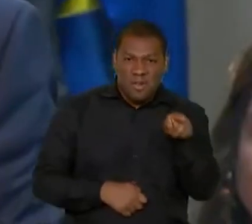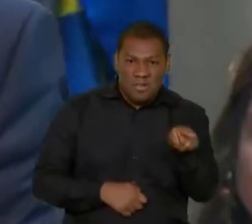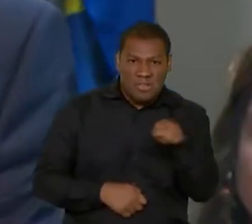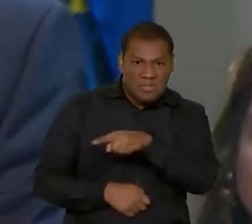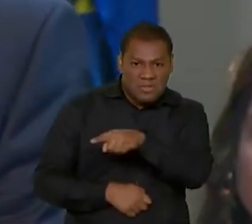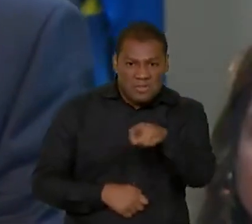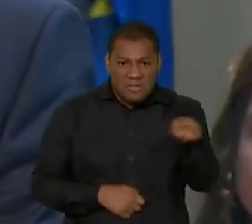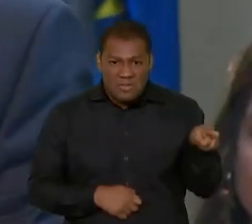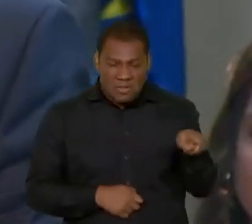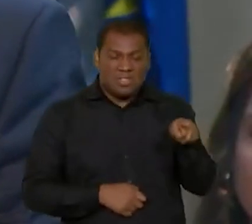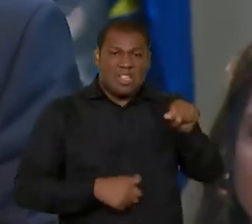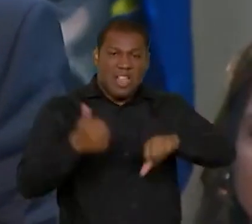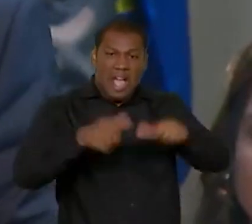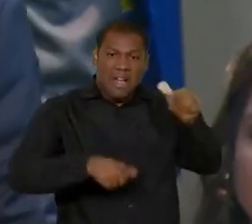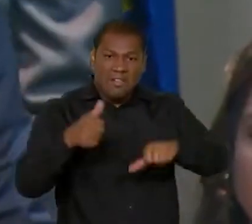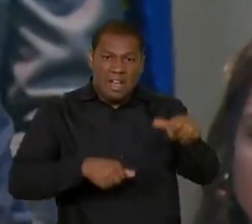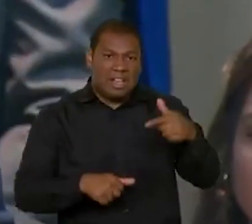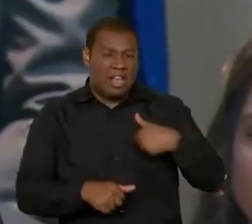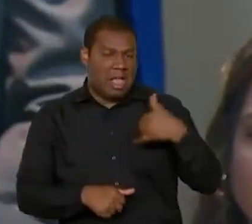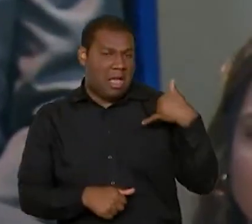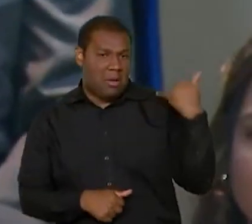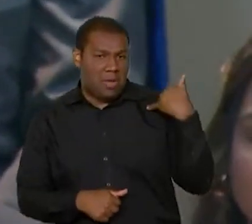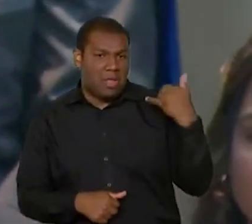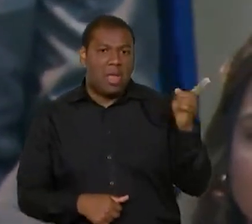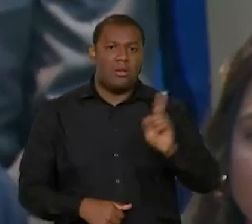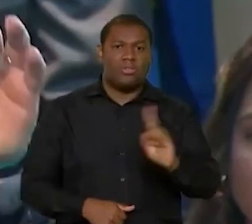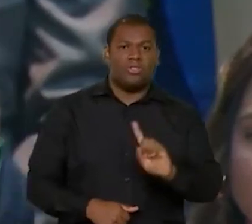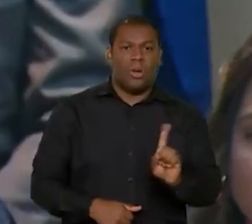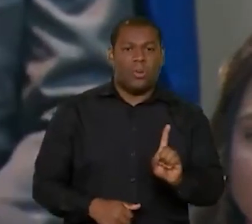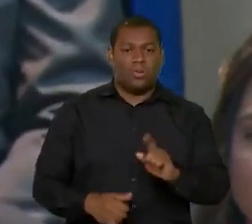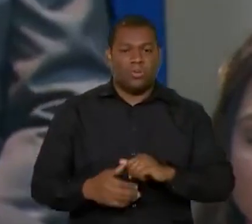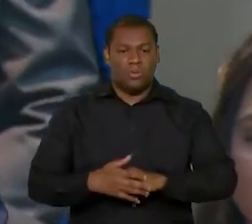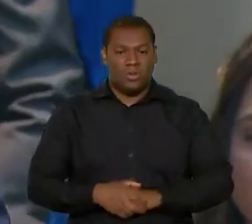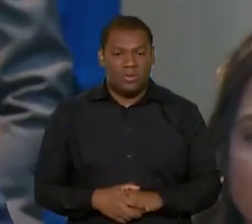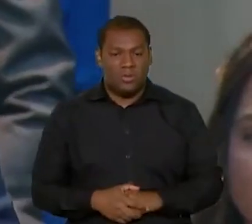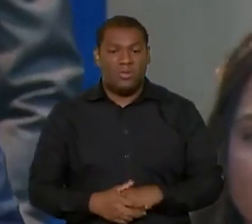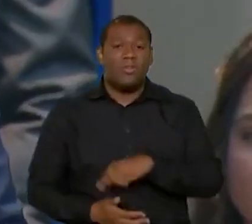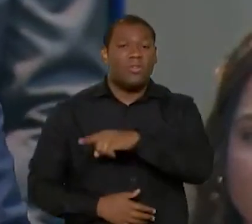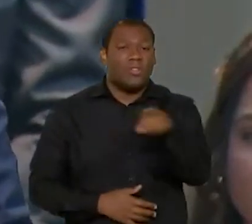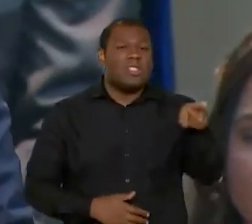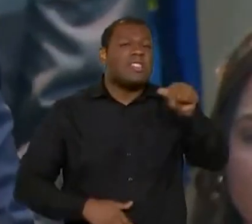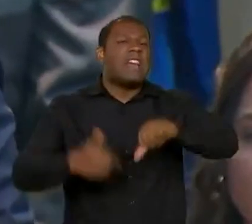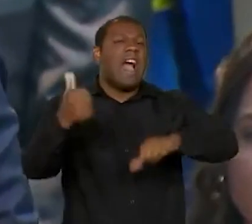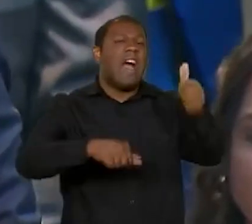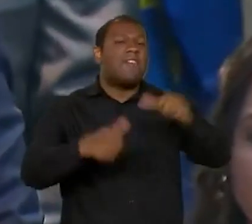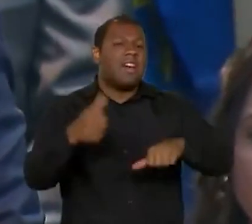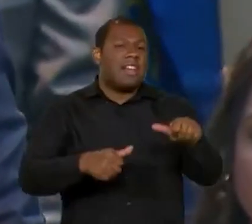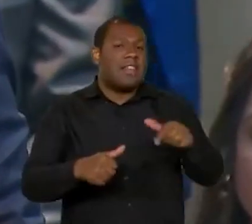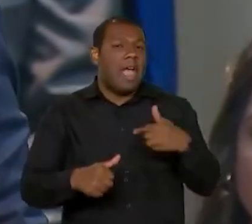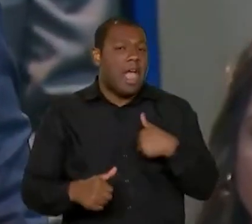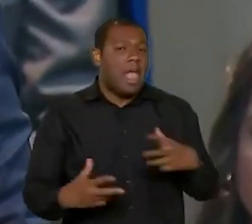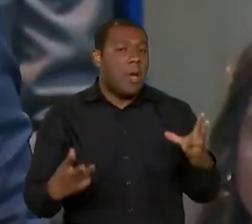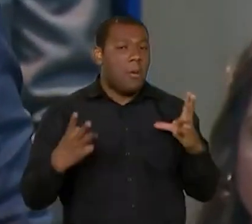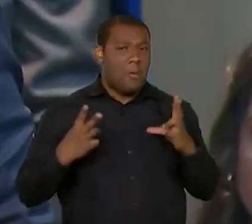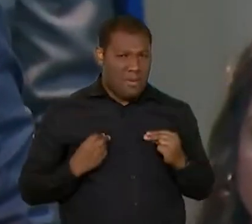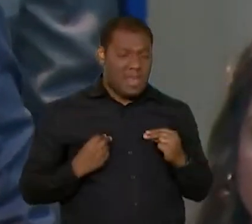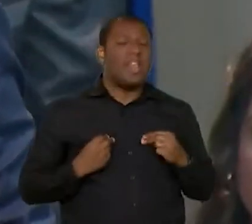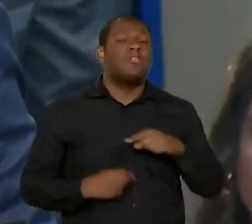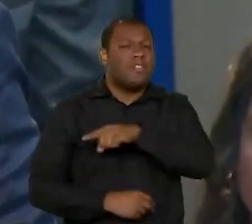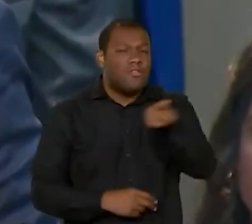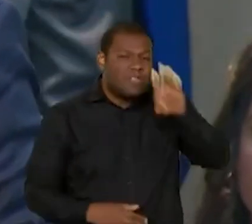preconceito ou pelo nome. E após a minha gestão, avaliem se eu mereço ou não o voto de